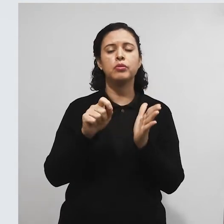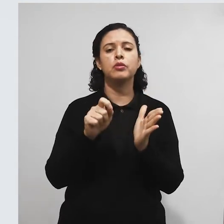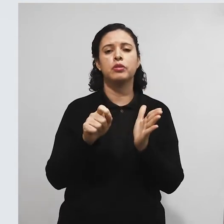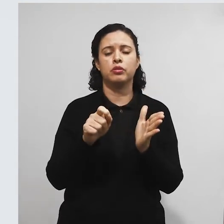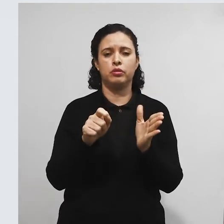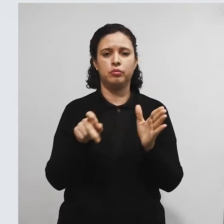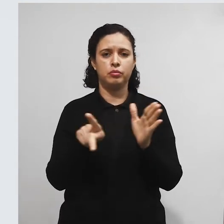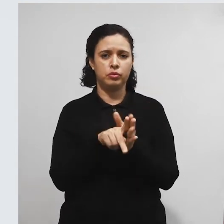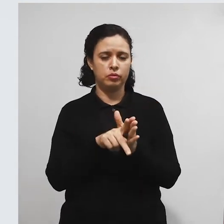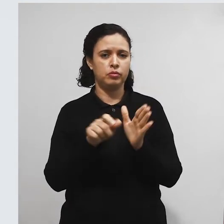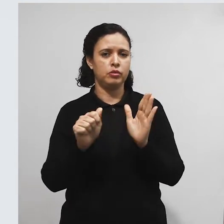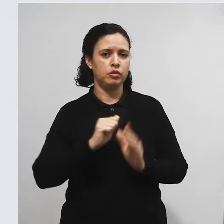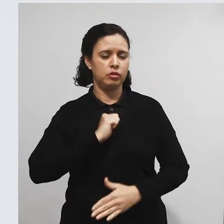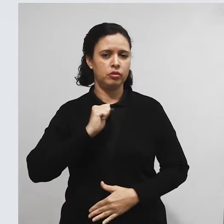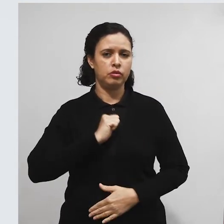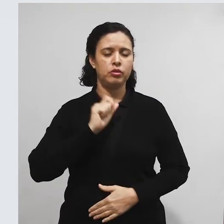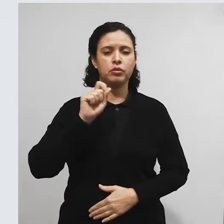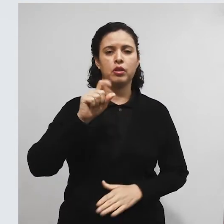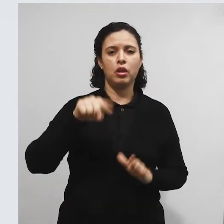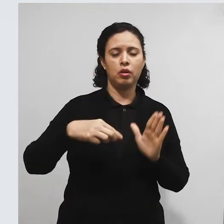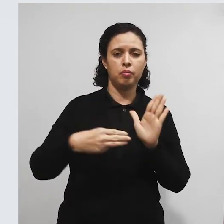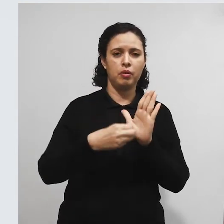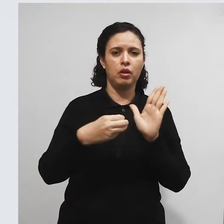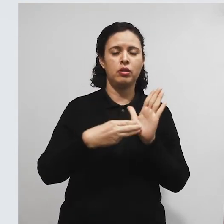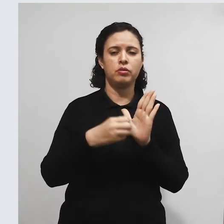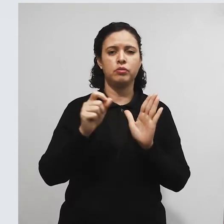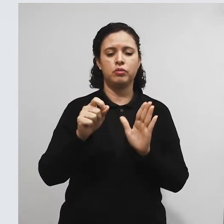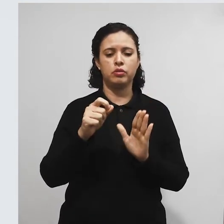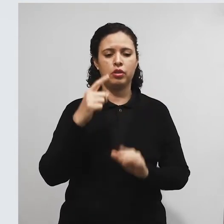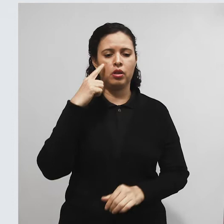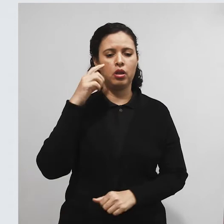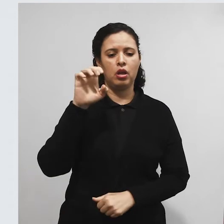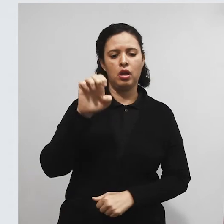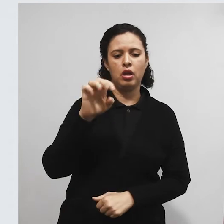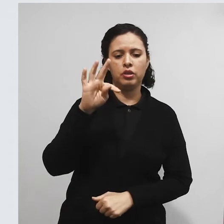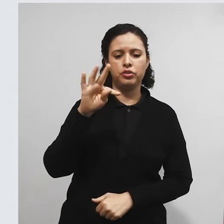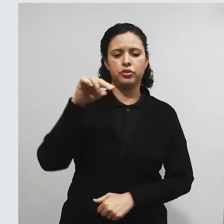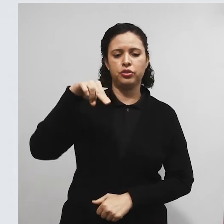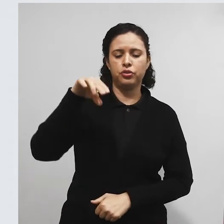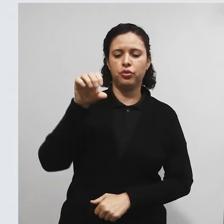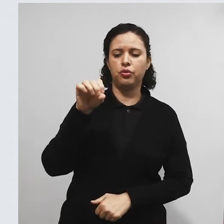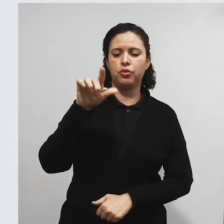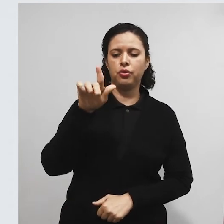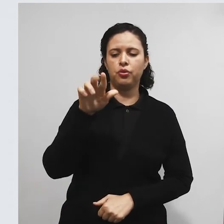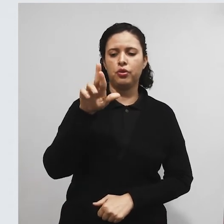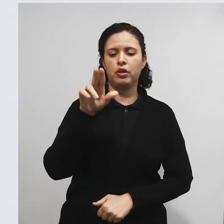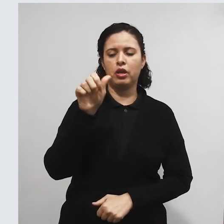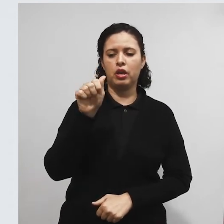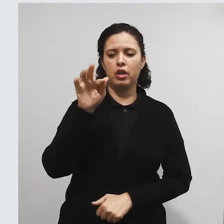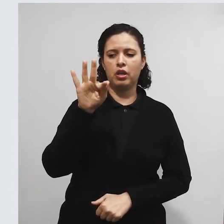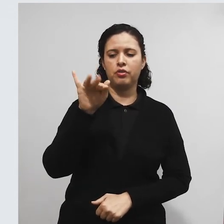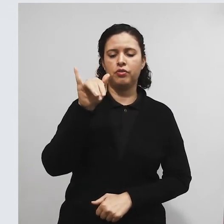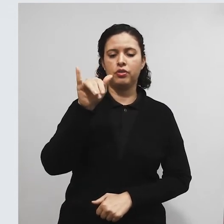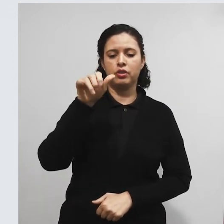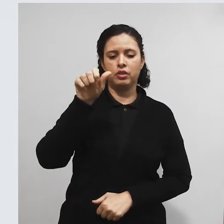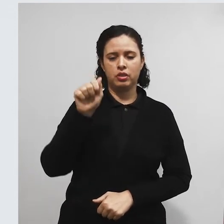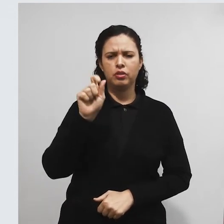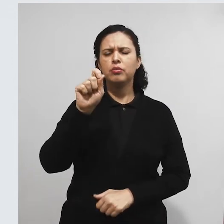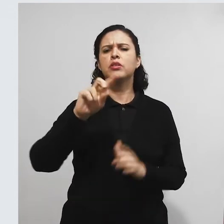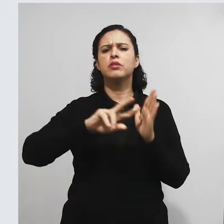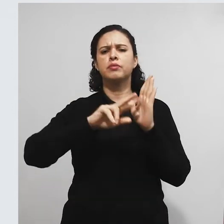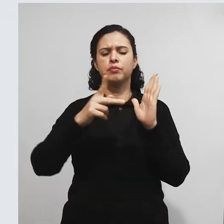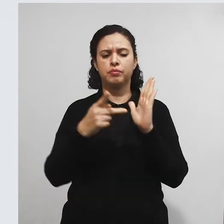da antropologia é o método etnográfico ou a etnografia. E o que é a etnografia?